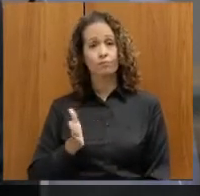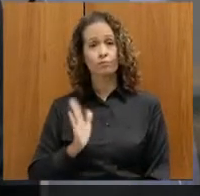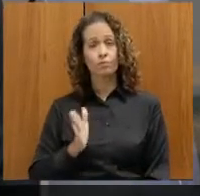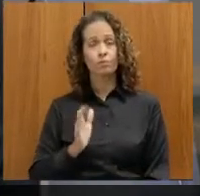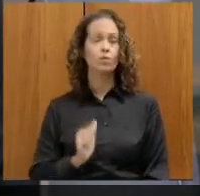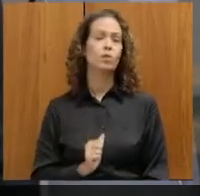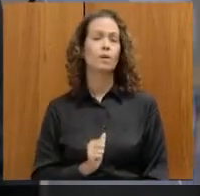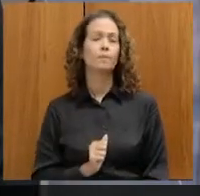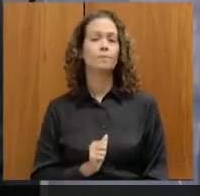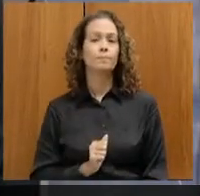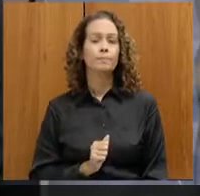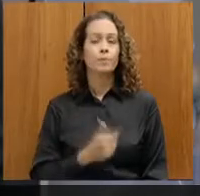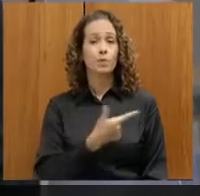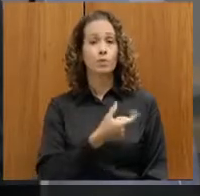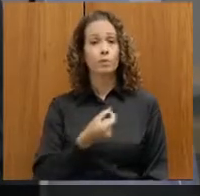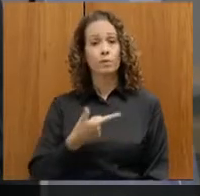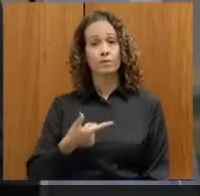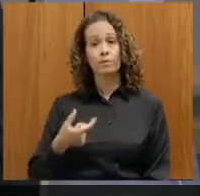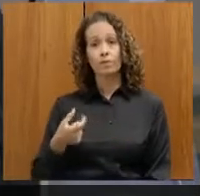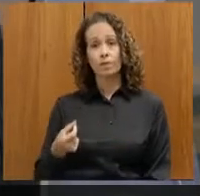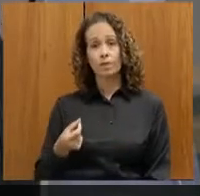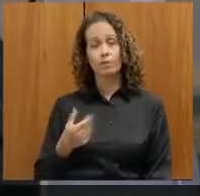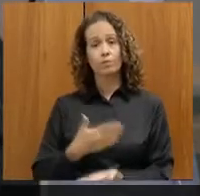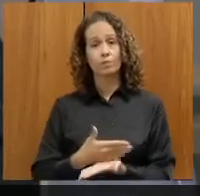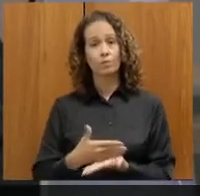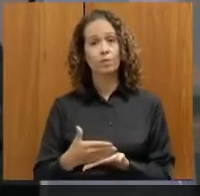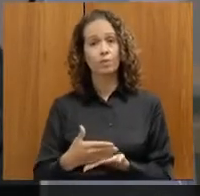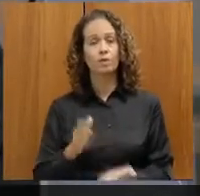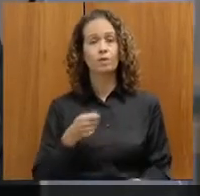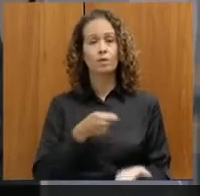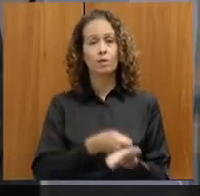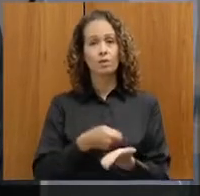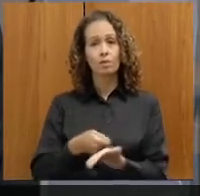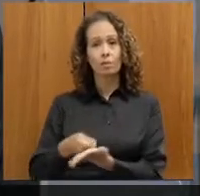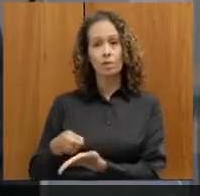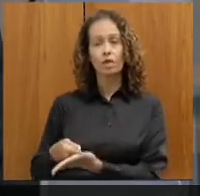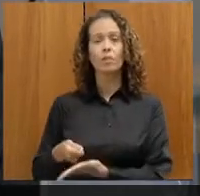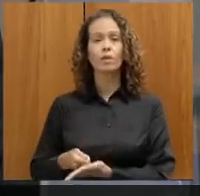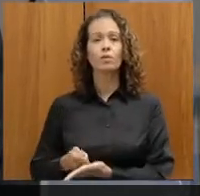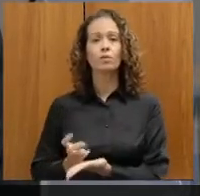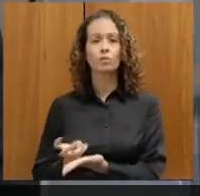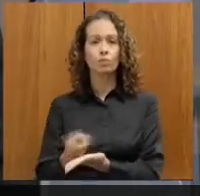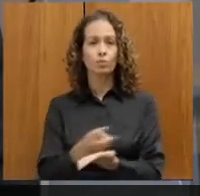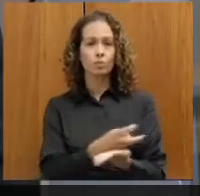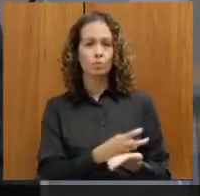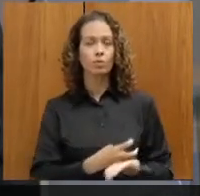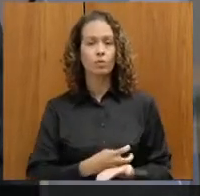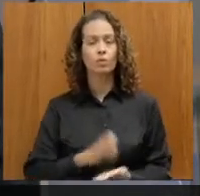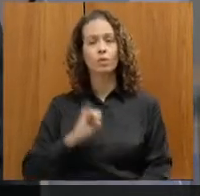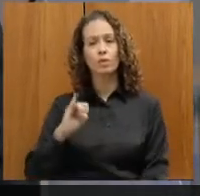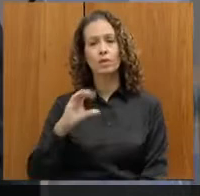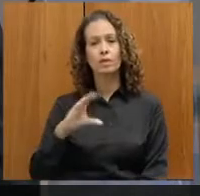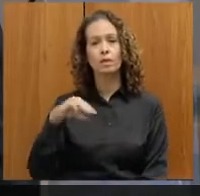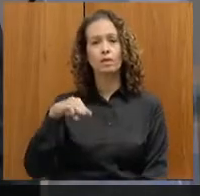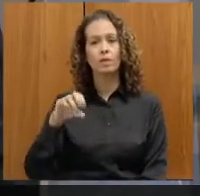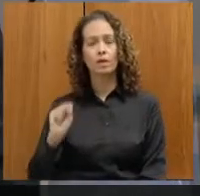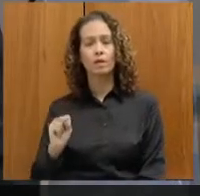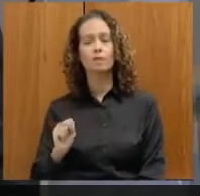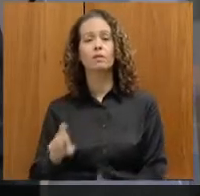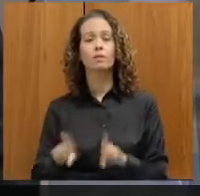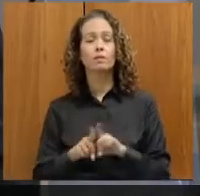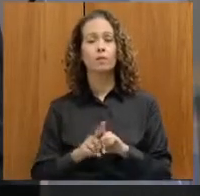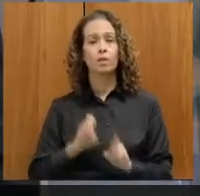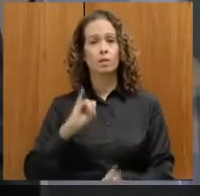o quando 2020 o pagamento dos repasses tributários especialmente ICMS e IPVA